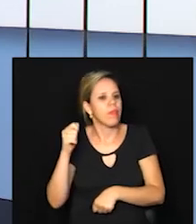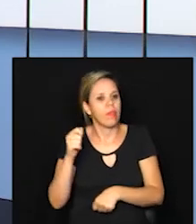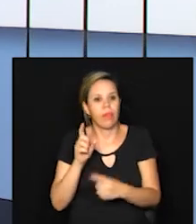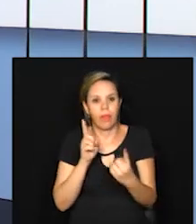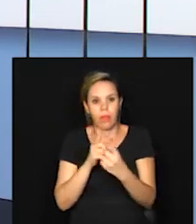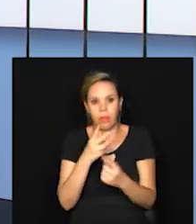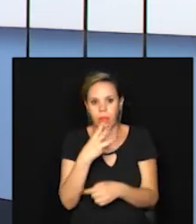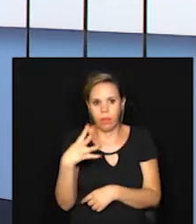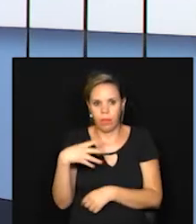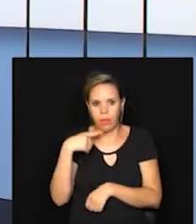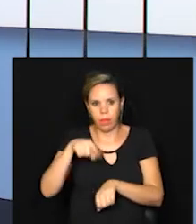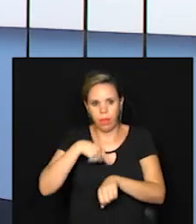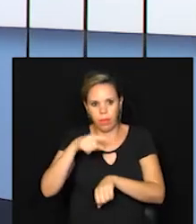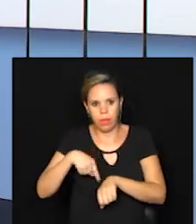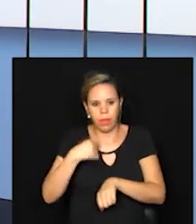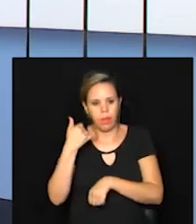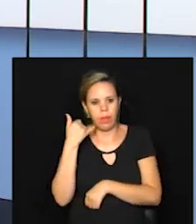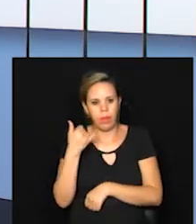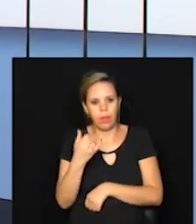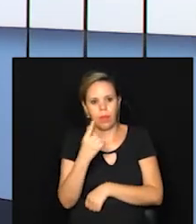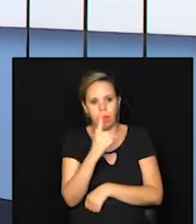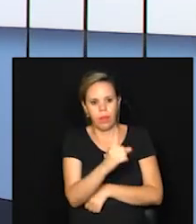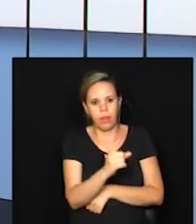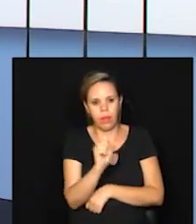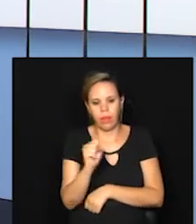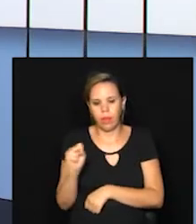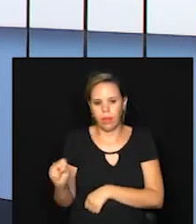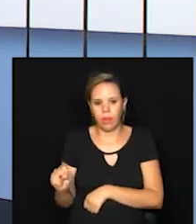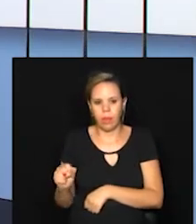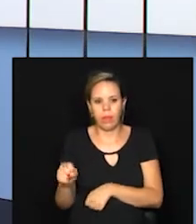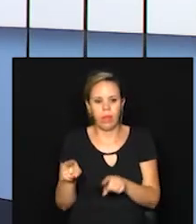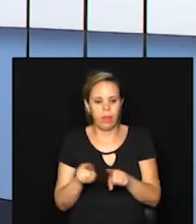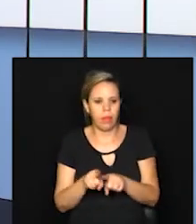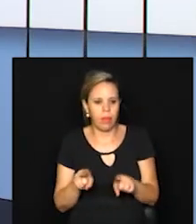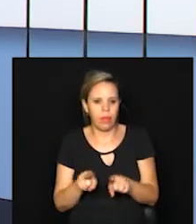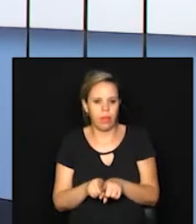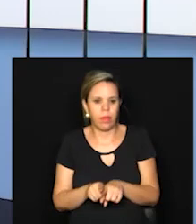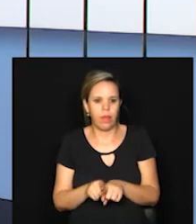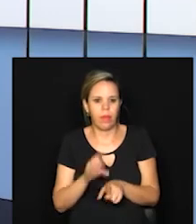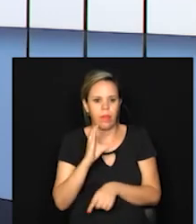24 horas pelo telefone 188 e também pelo